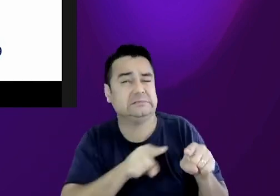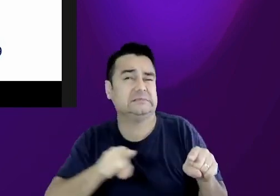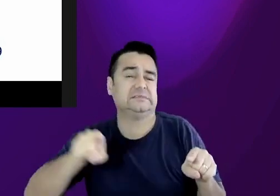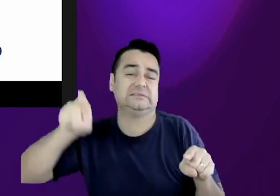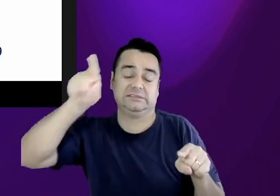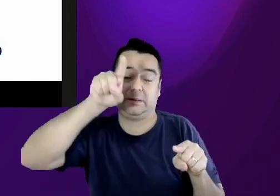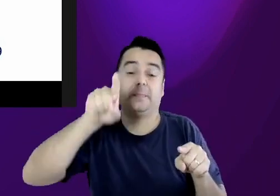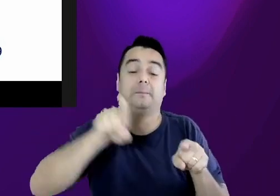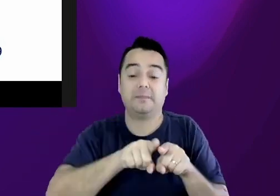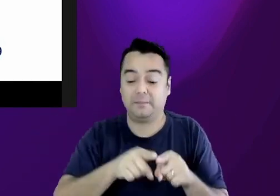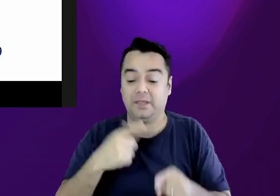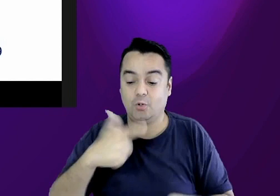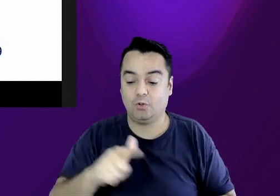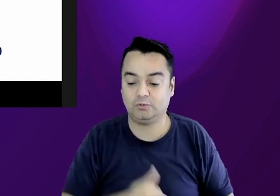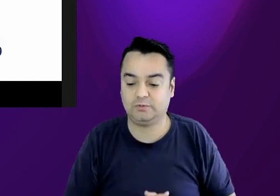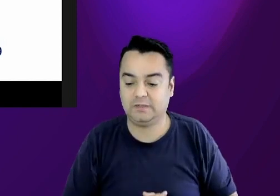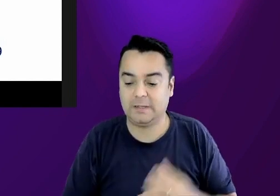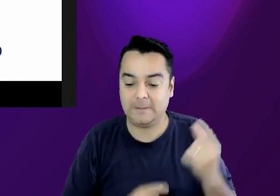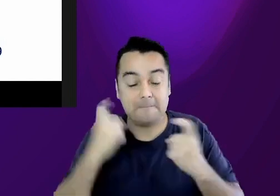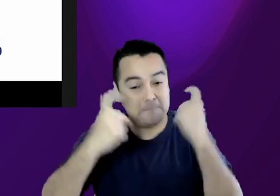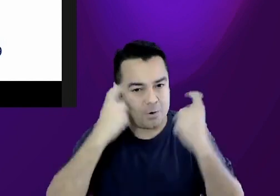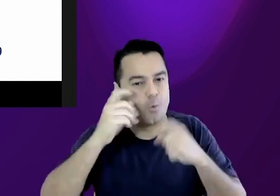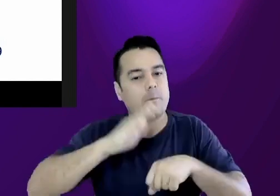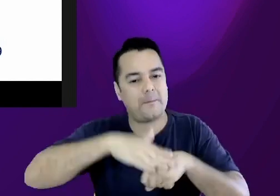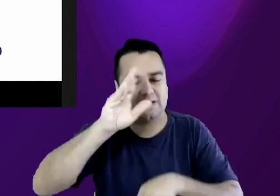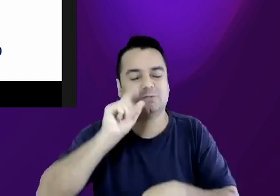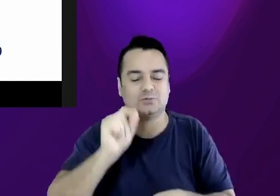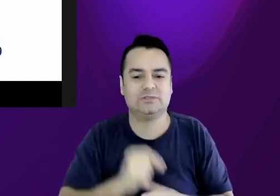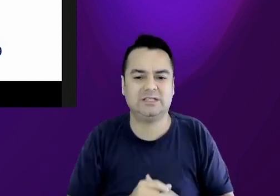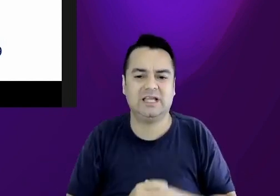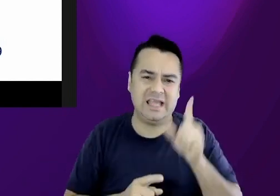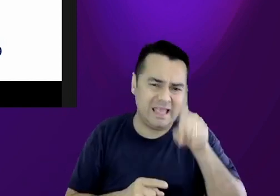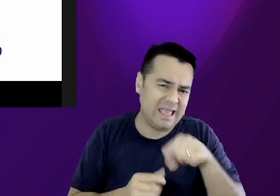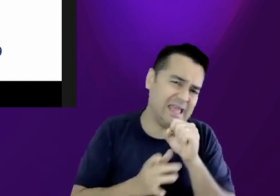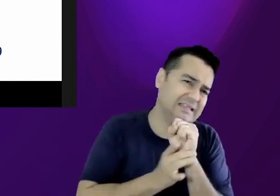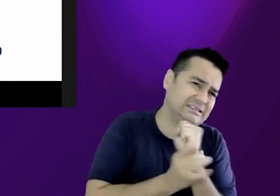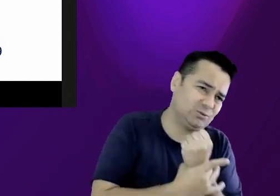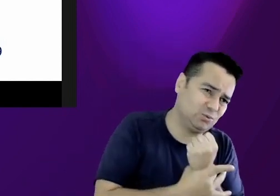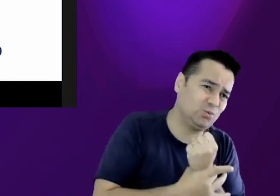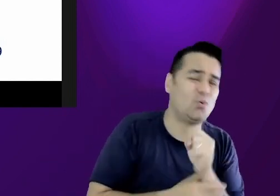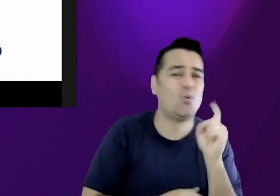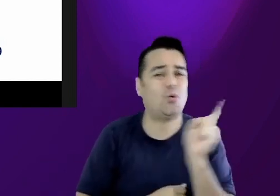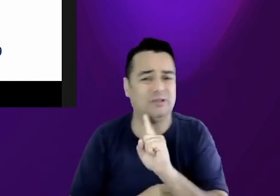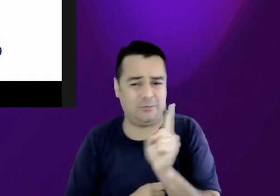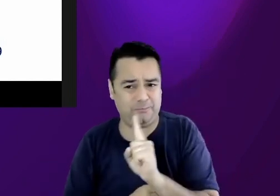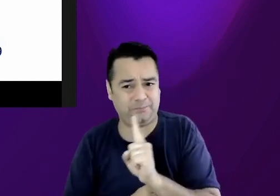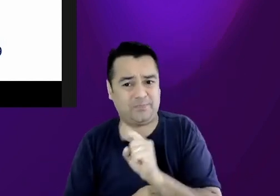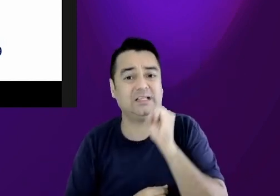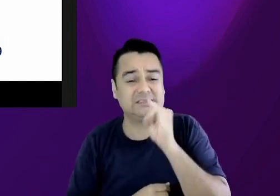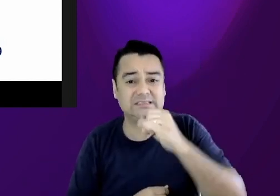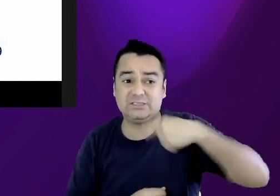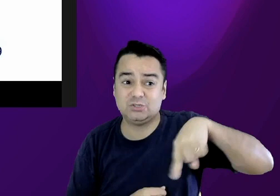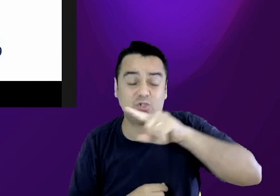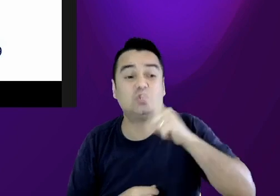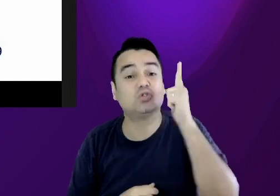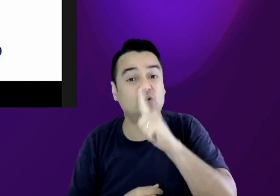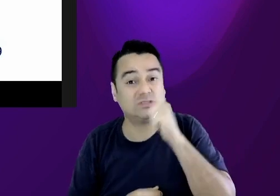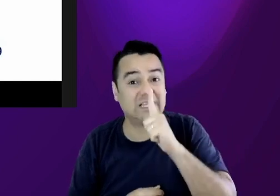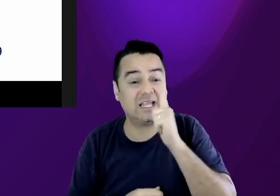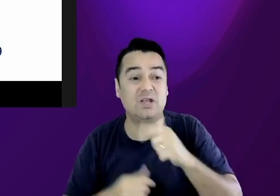pilares que mais preocupam a todos é se isso é seguro para o paciente e se nós conseguimos obter a mesma